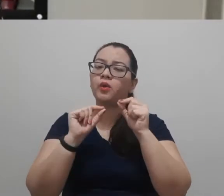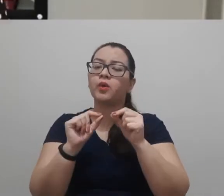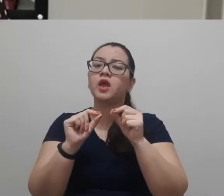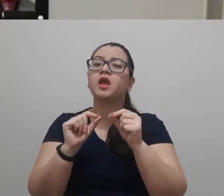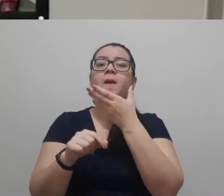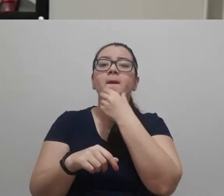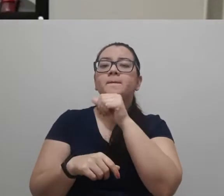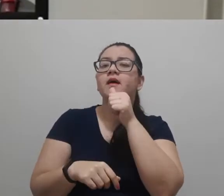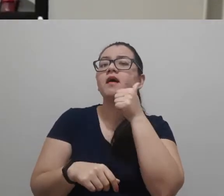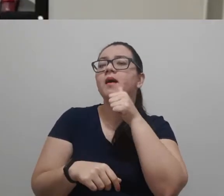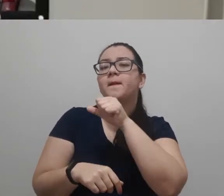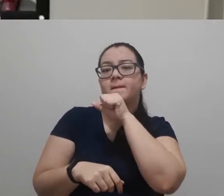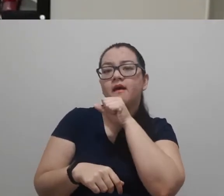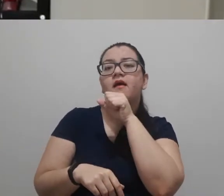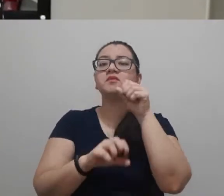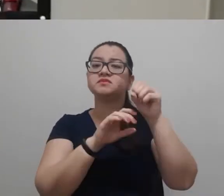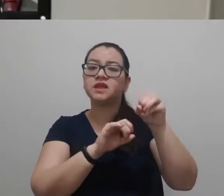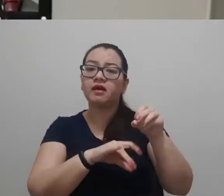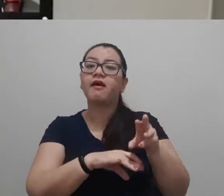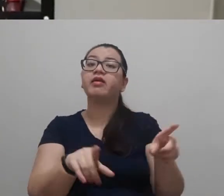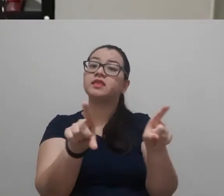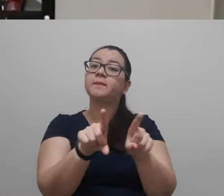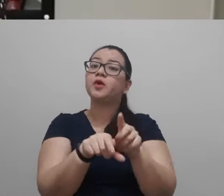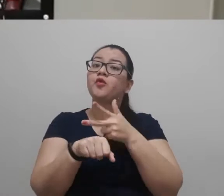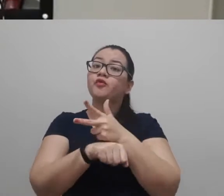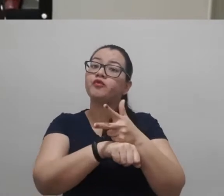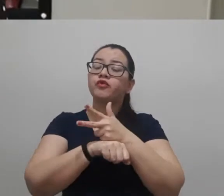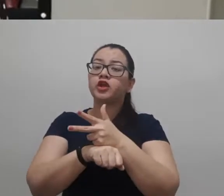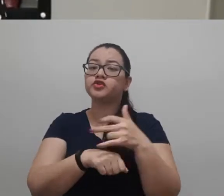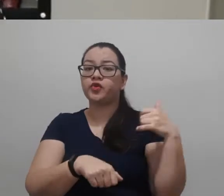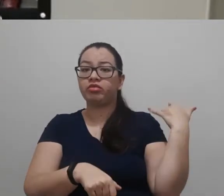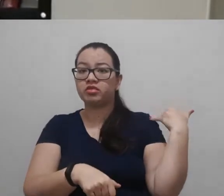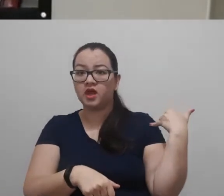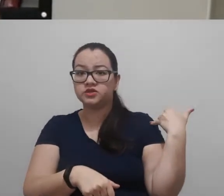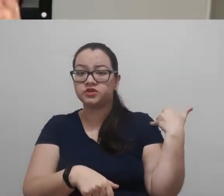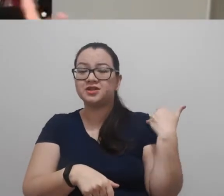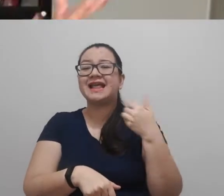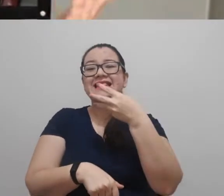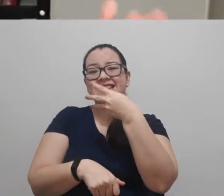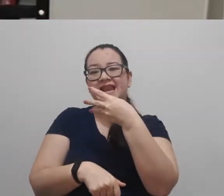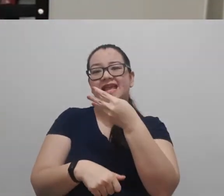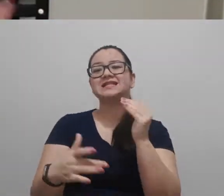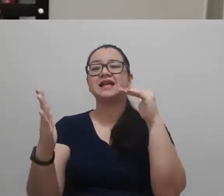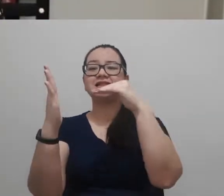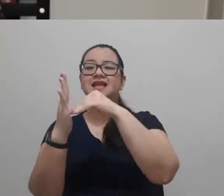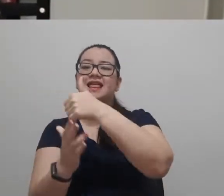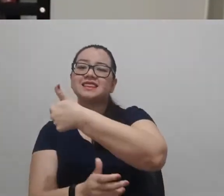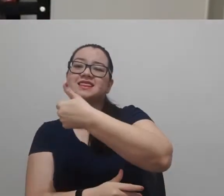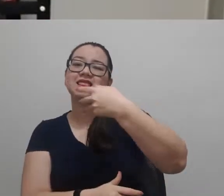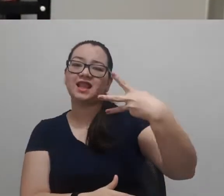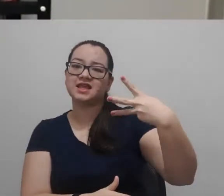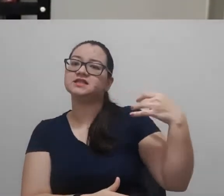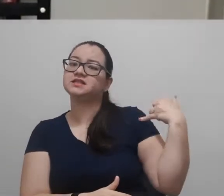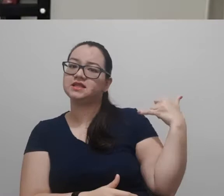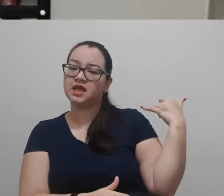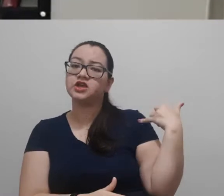ser impressas e os vídeos conforme cada faixa etária das crianças. Assim, as crianças de 3 até